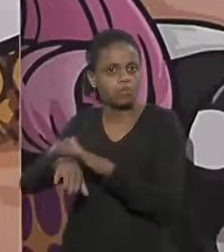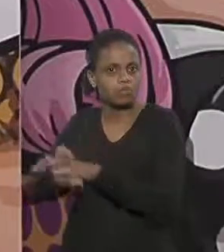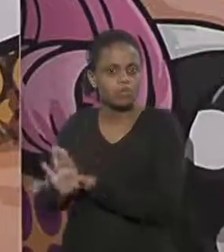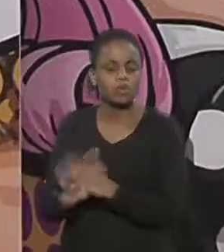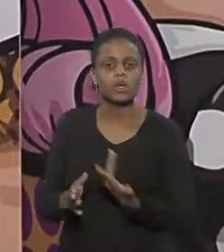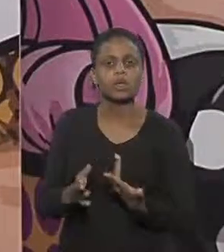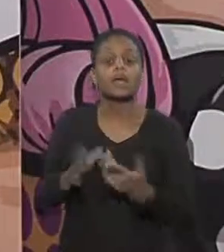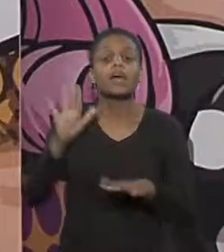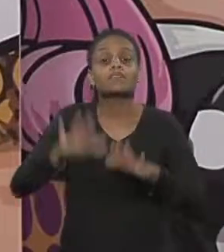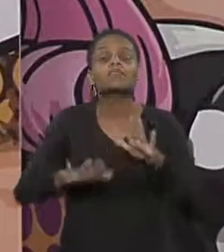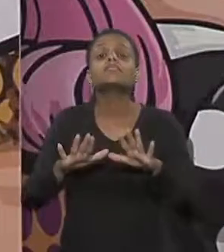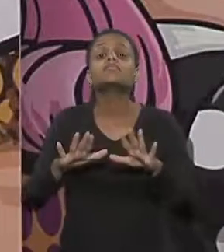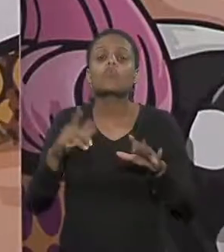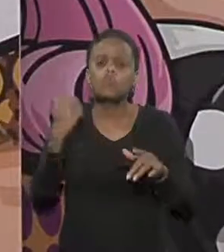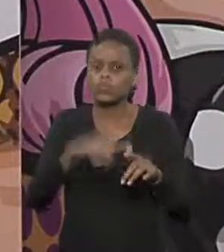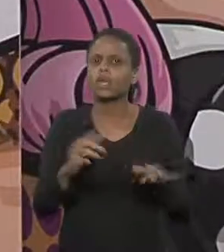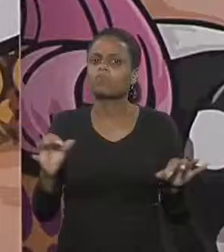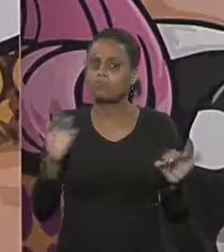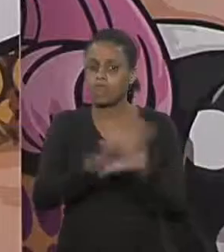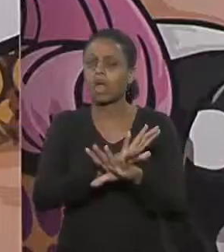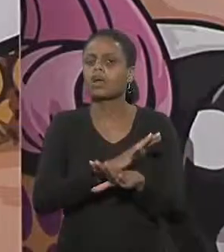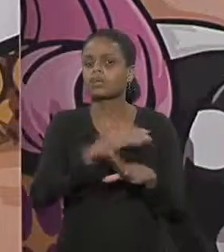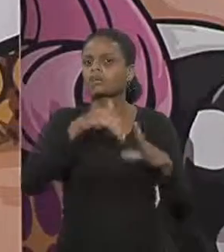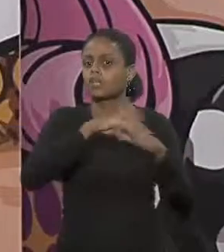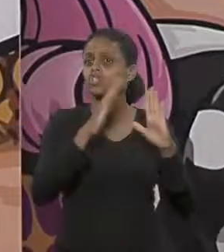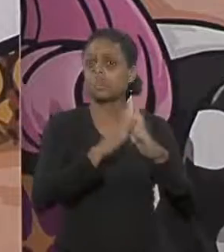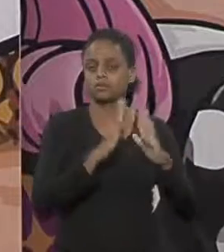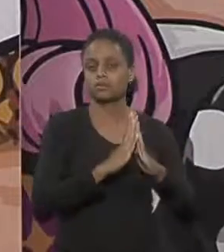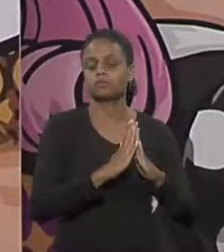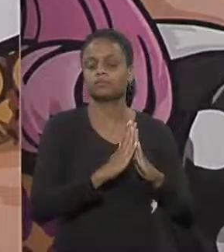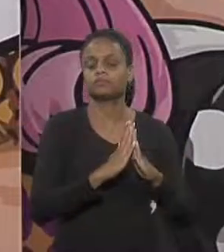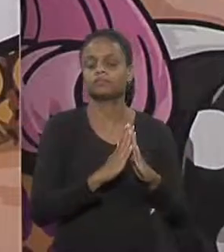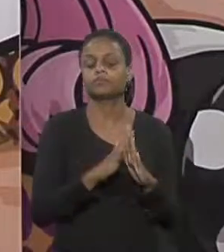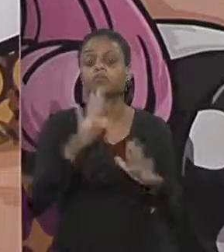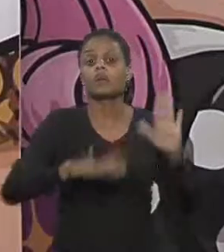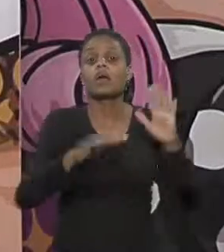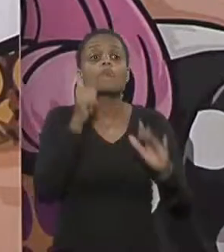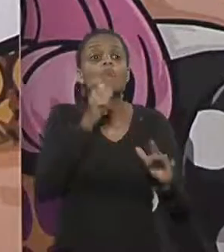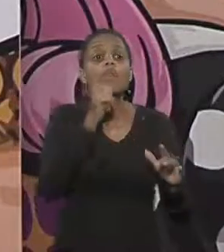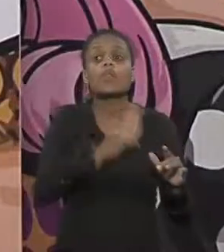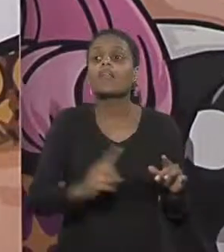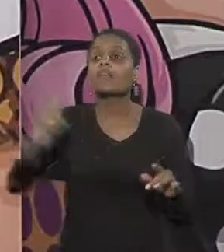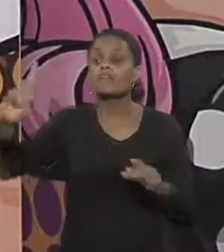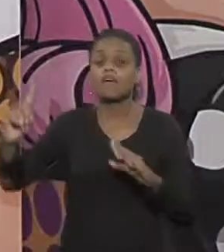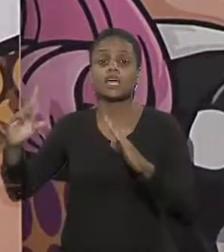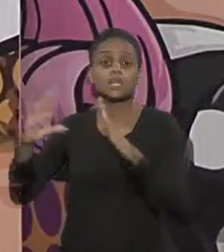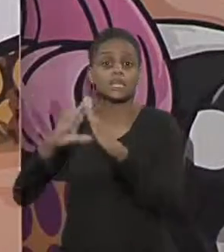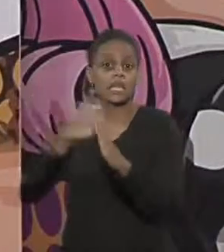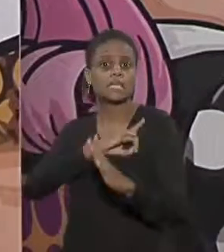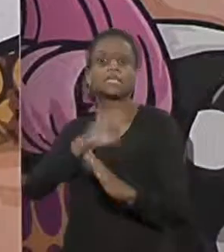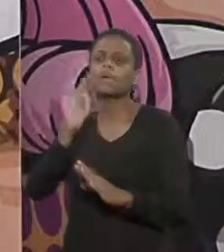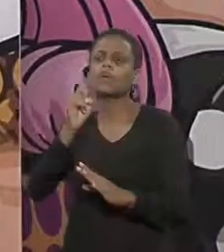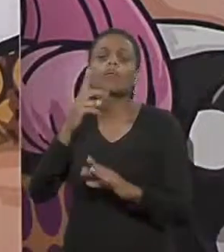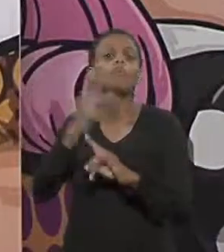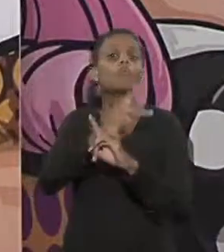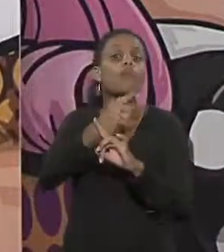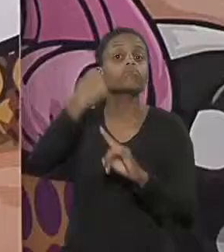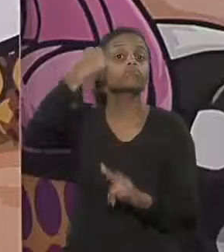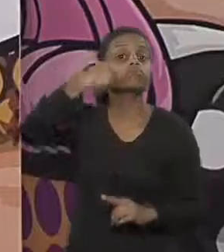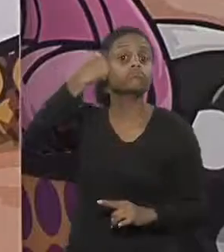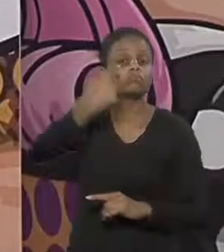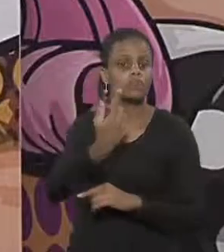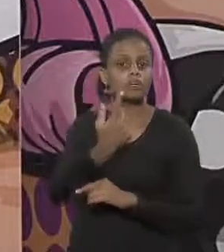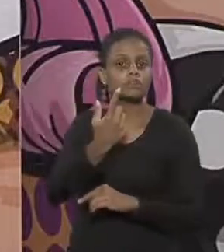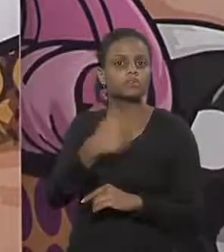um documento, muitas vezes são solucionados no âmbito privado. Então, ao invés dela procurar uma delegacia, uma unidade policial, ela procura um